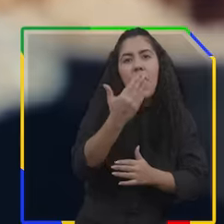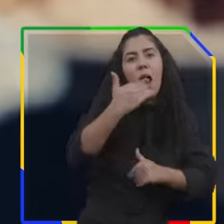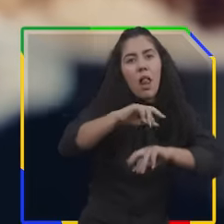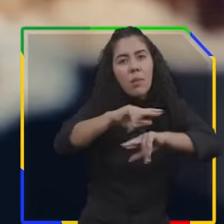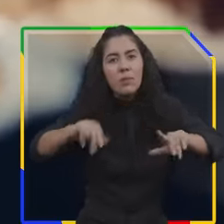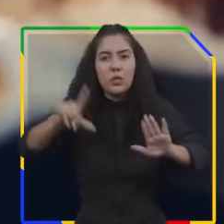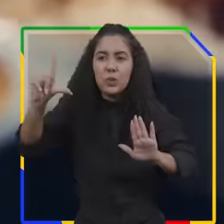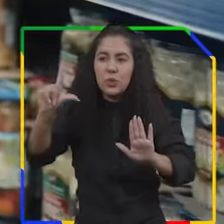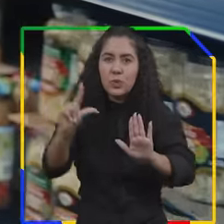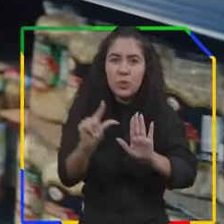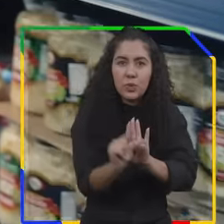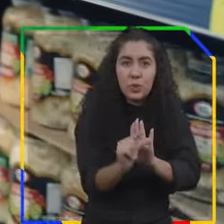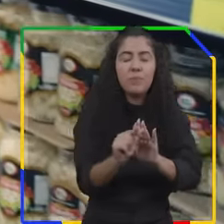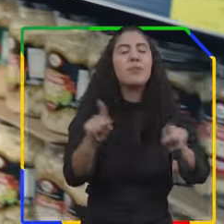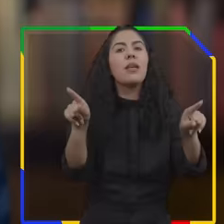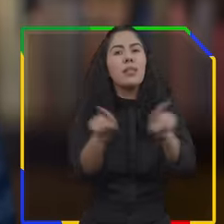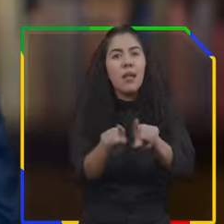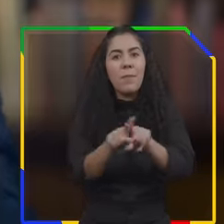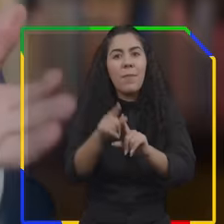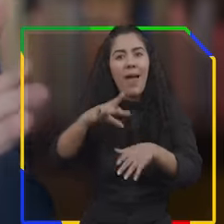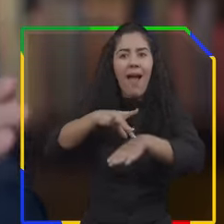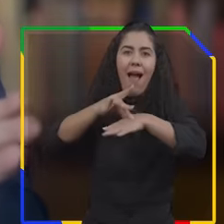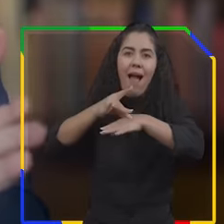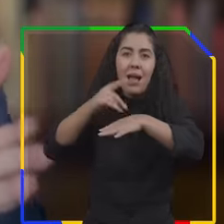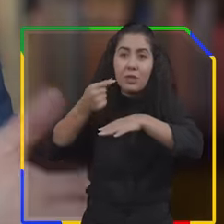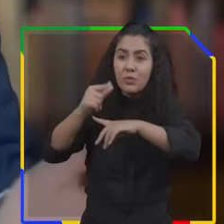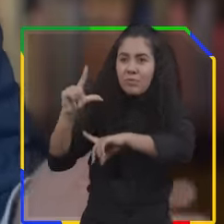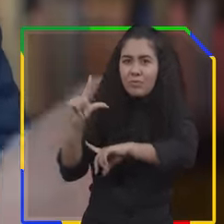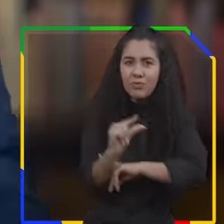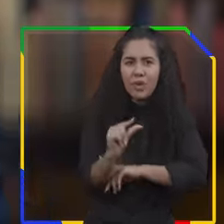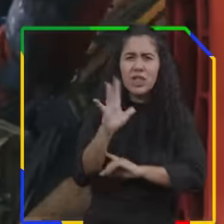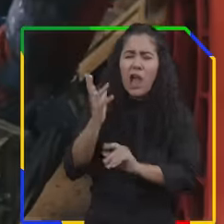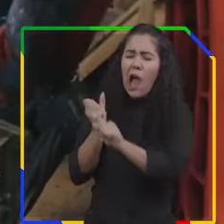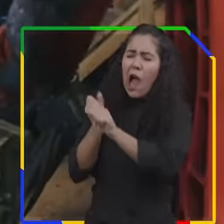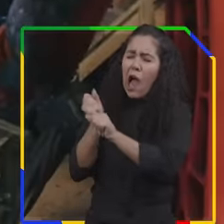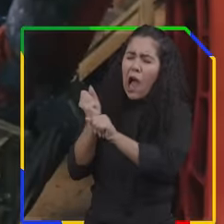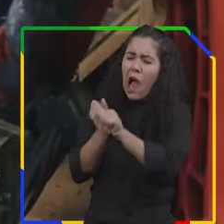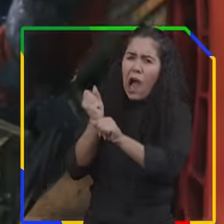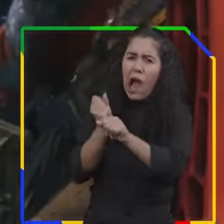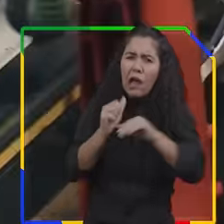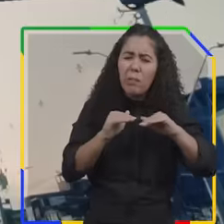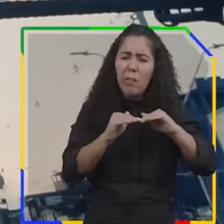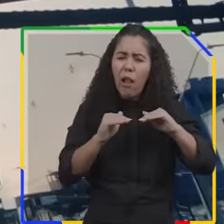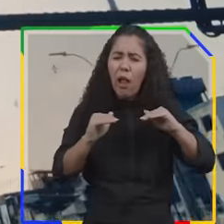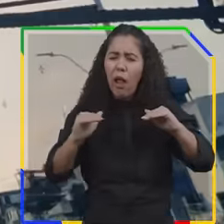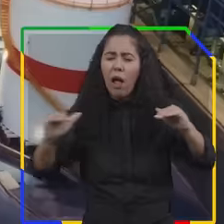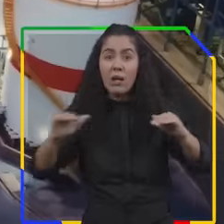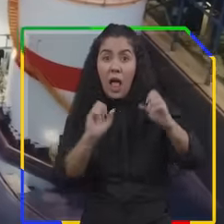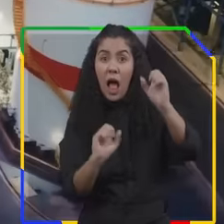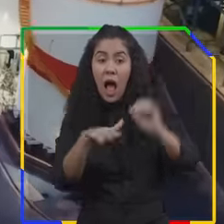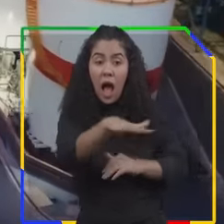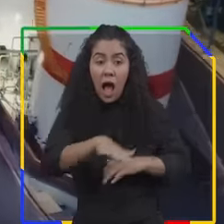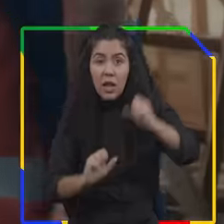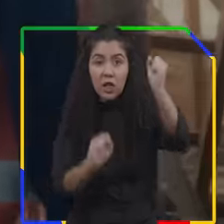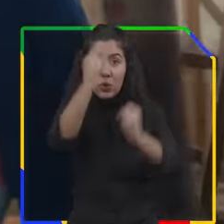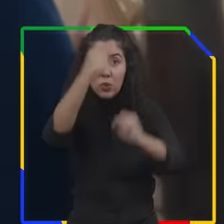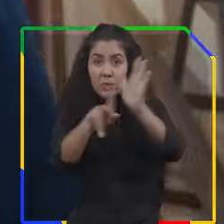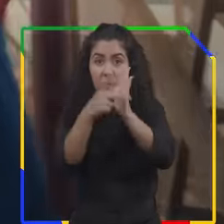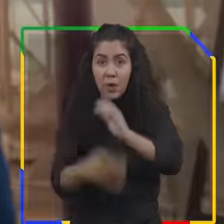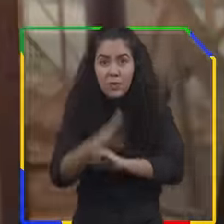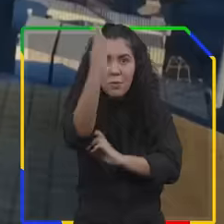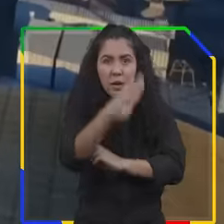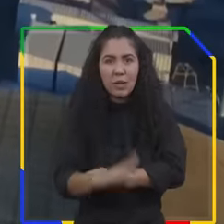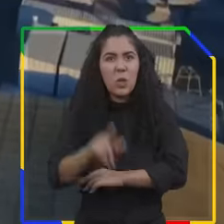preço dos alimentos e produtos essenciais, inclusive a carne. Depois de anos de estagnação, a indústria brasileira